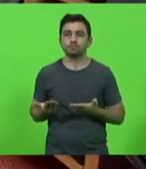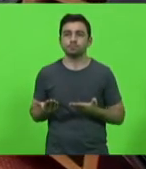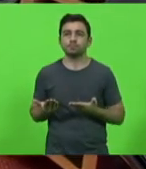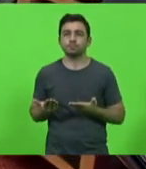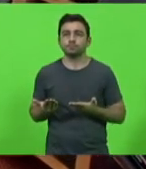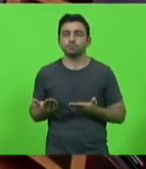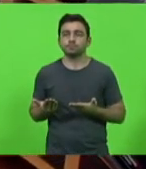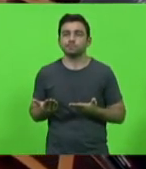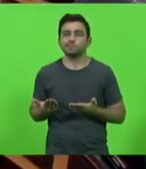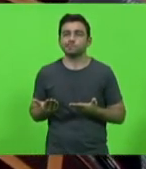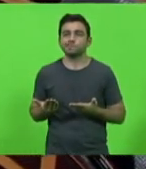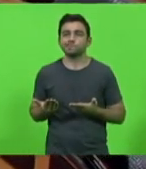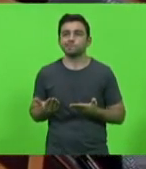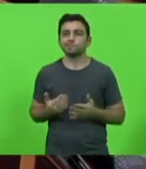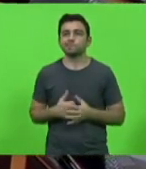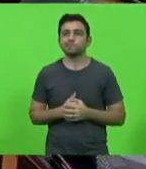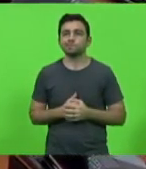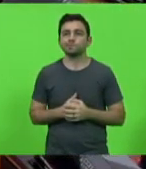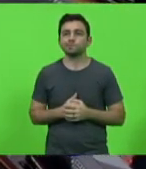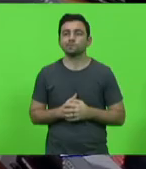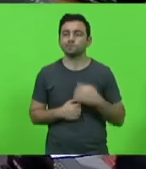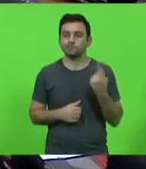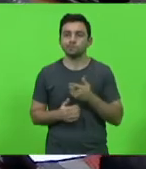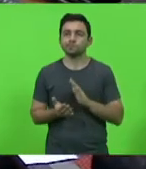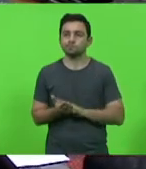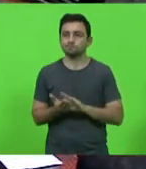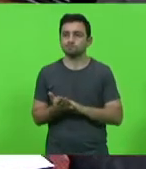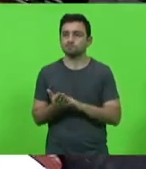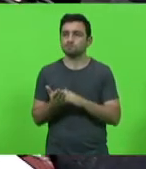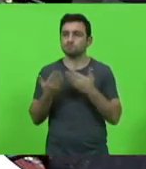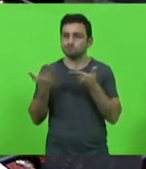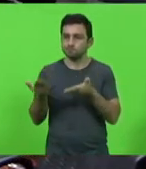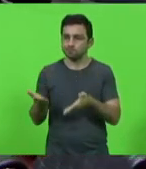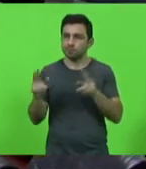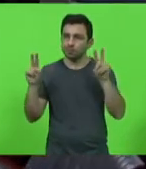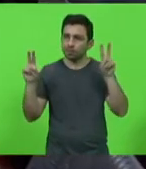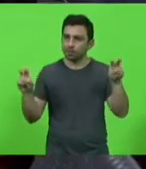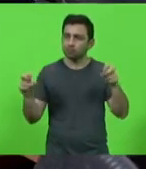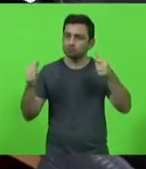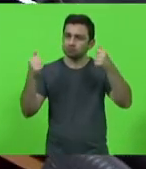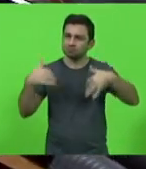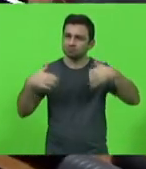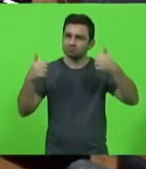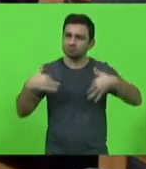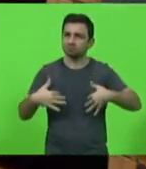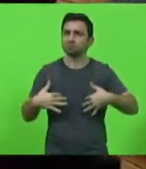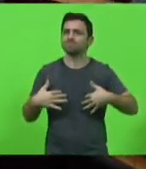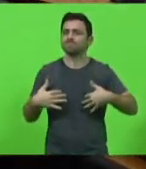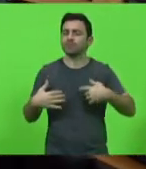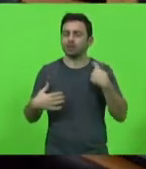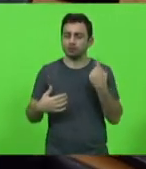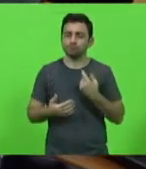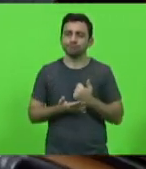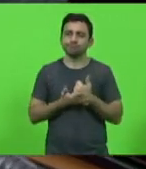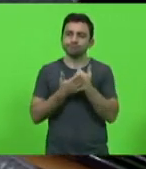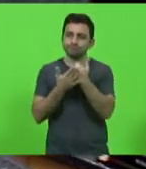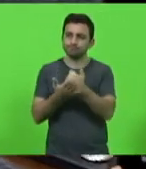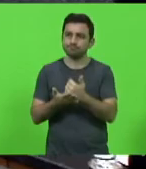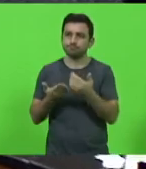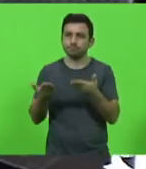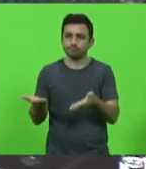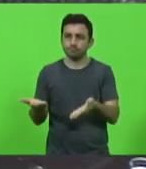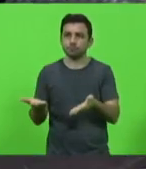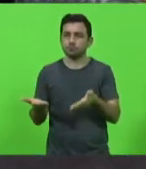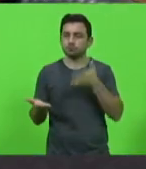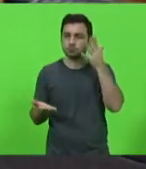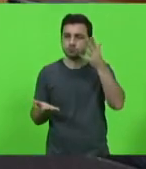Eu só queria lhe parabenizar por levantar esse assunto e corroborar as suas palavras, porque numa das últimas visitas também que eu fiz ao